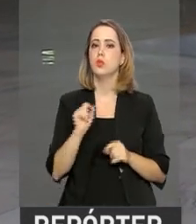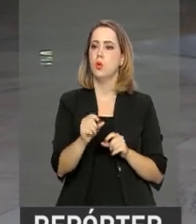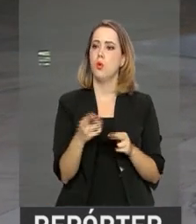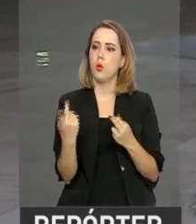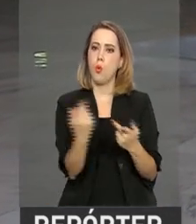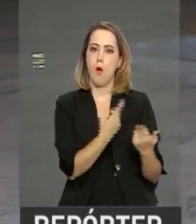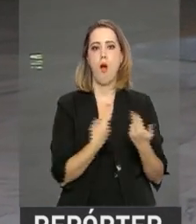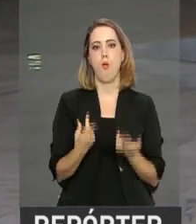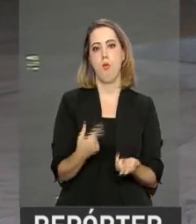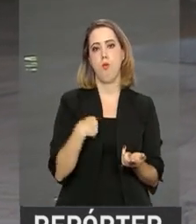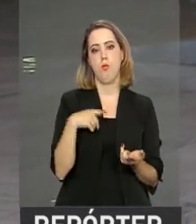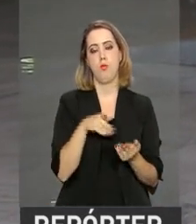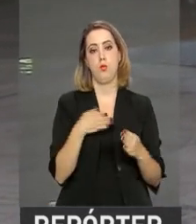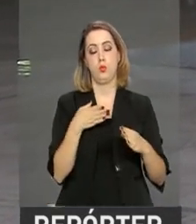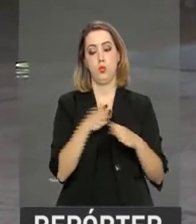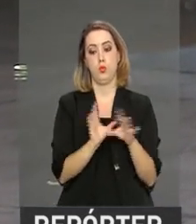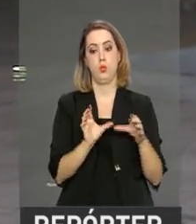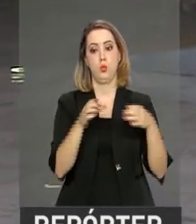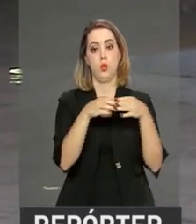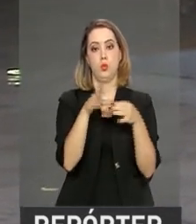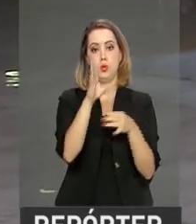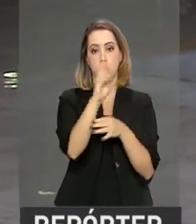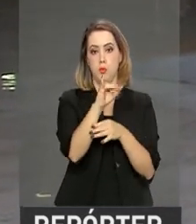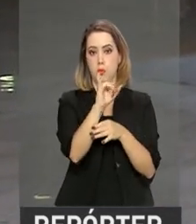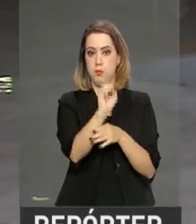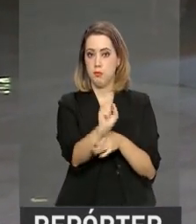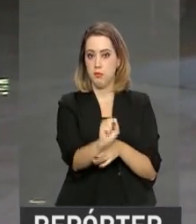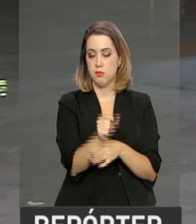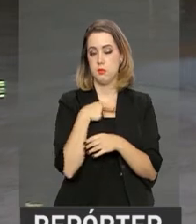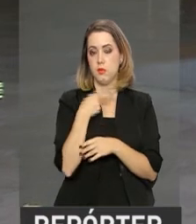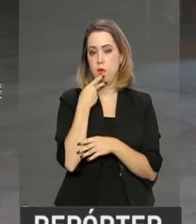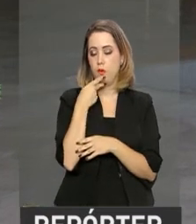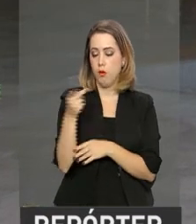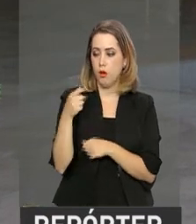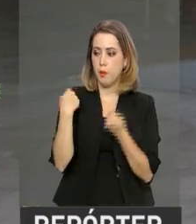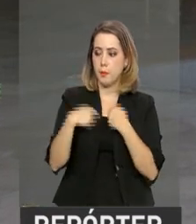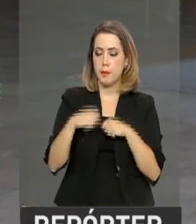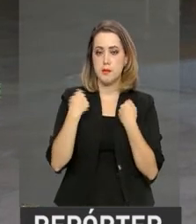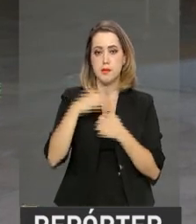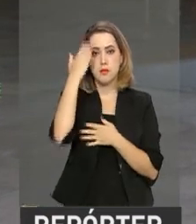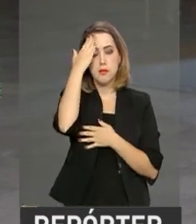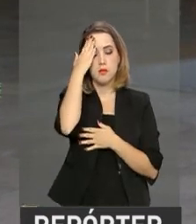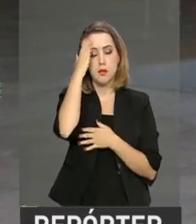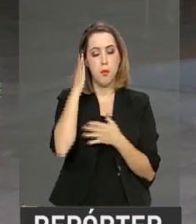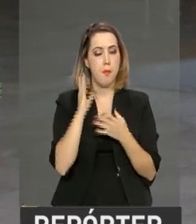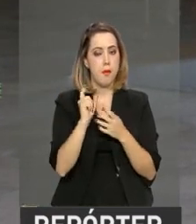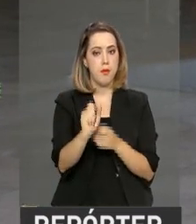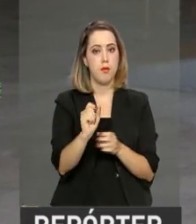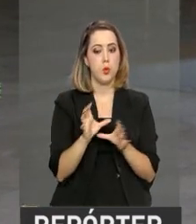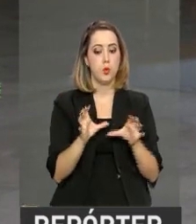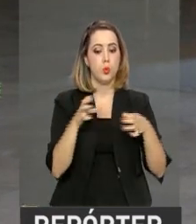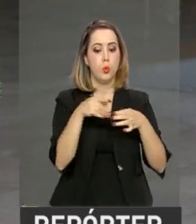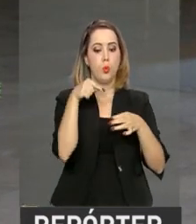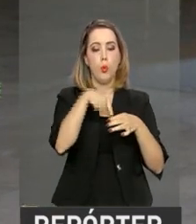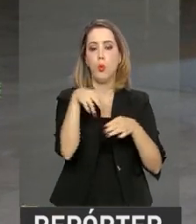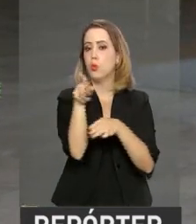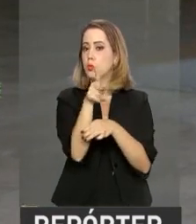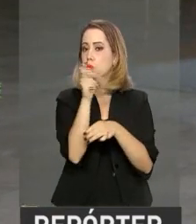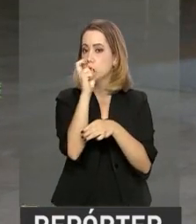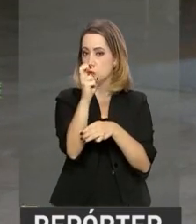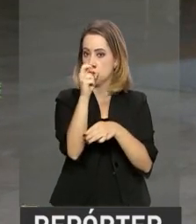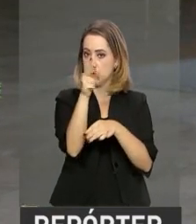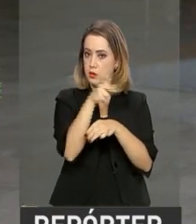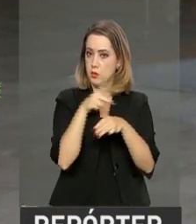área que fazem parte do brics neste encontro marcos pereira defendeu que os países que fazem parte do brics devem combater